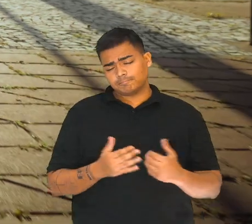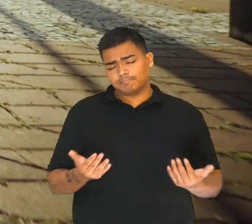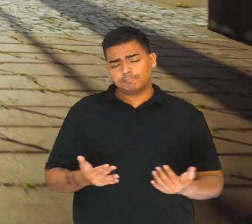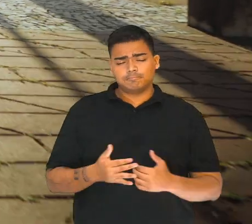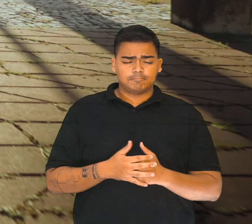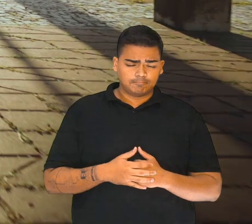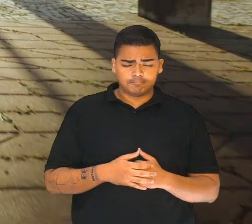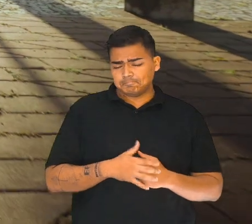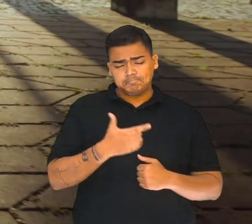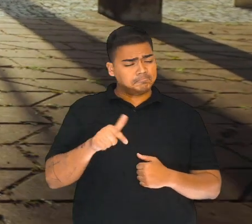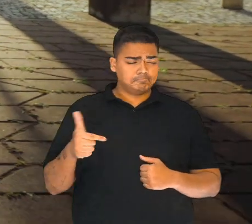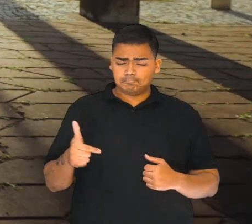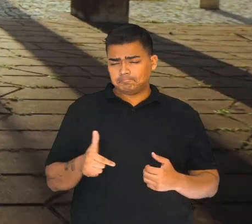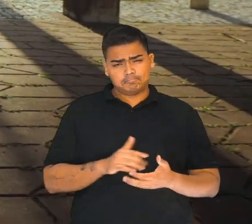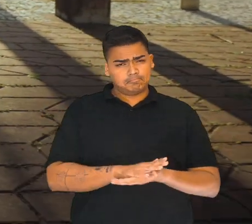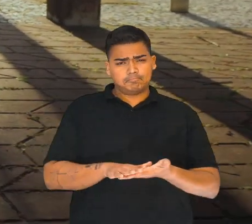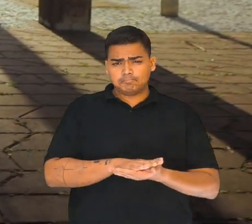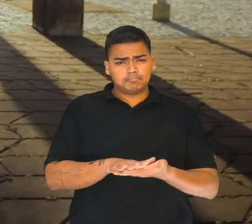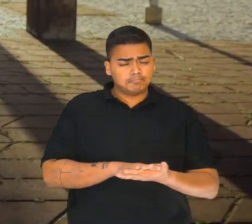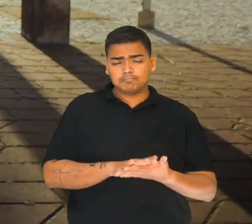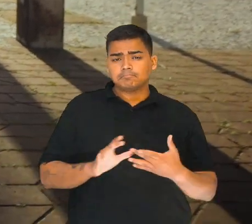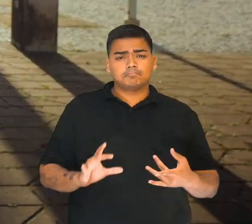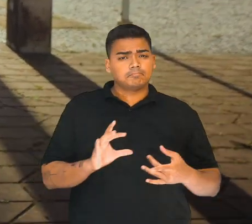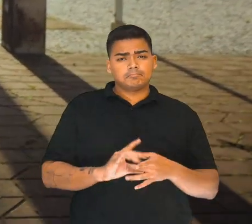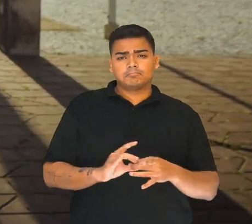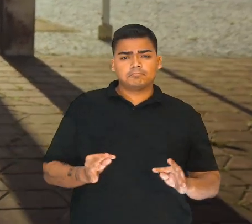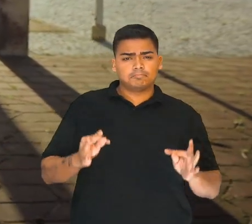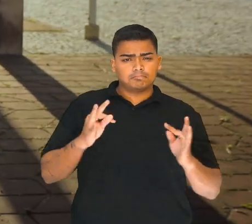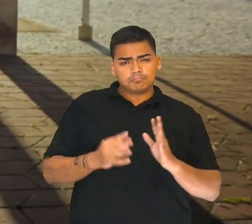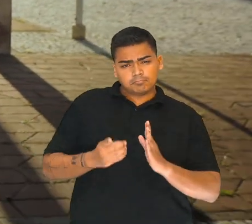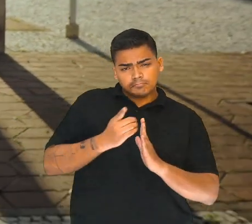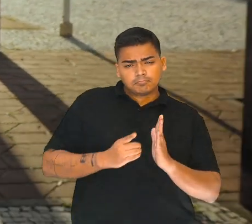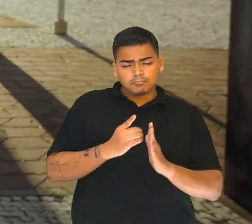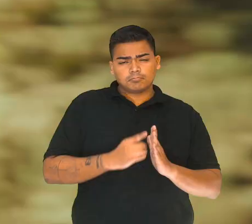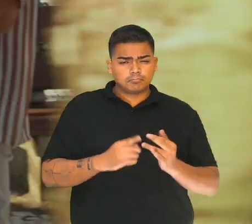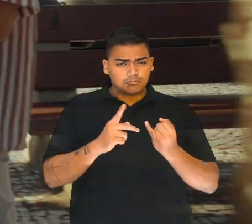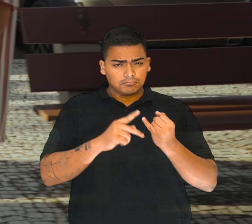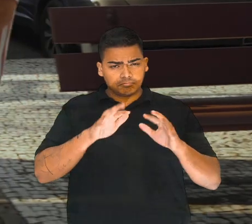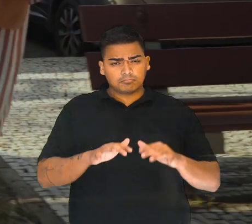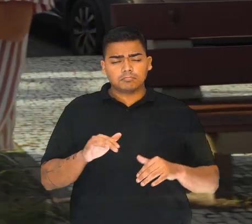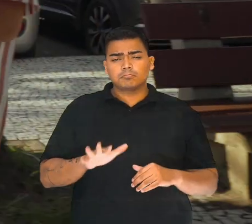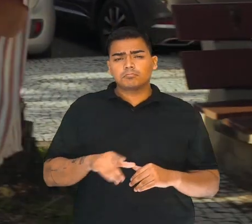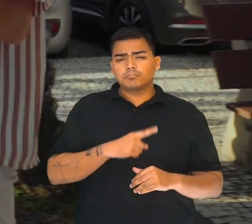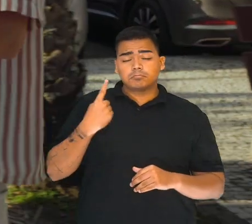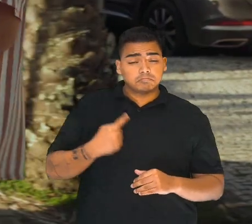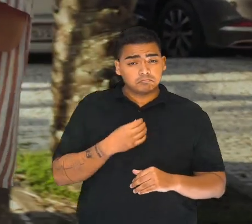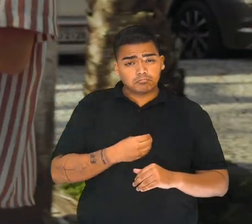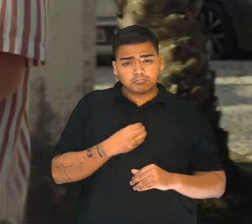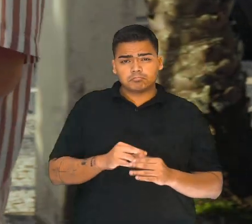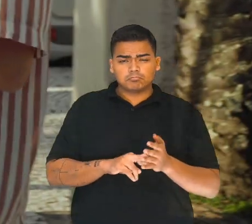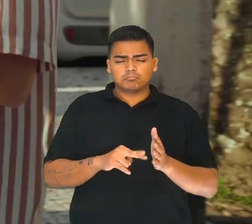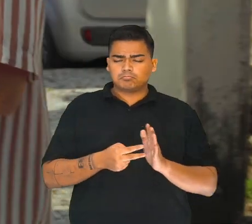gasolina. Então, não tinha, na verdade, né, essa conexão com a tecnologia, com design, com programação. A gente tá nesse lugar, ele